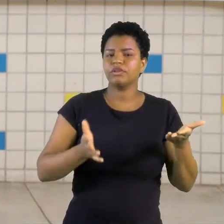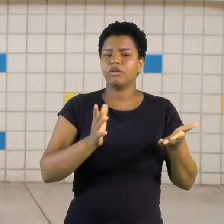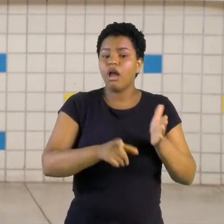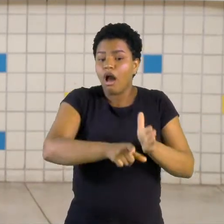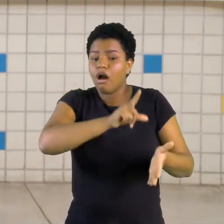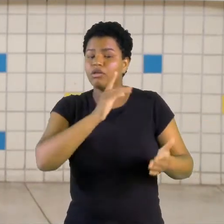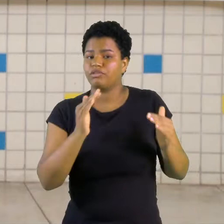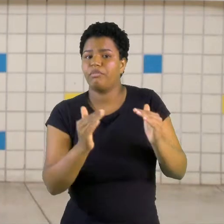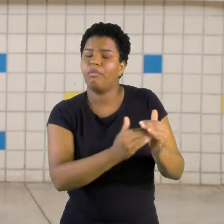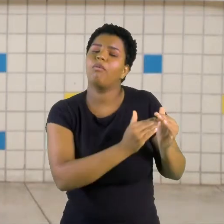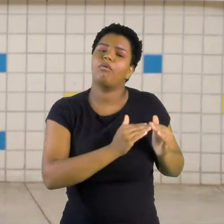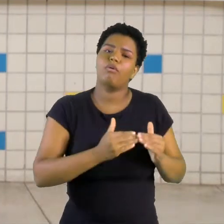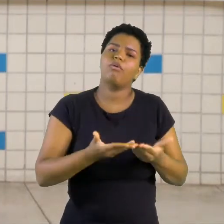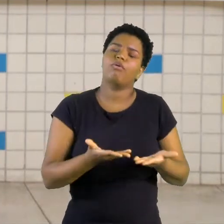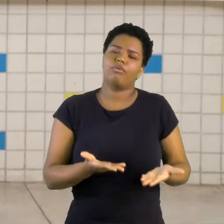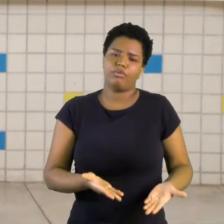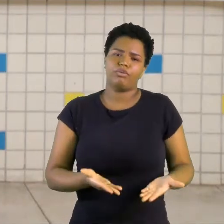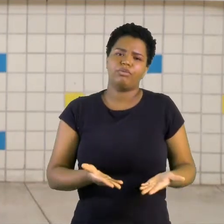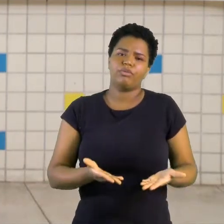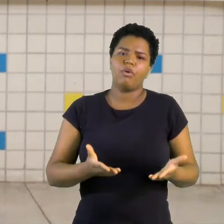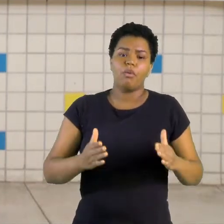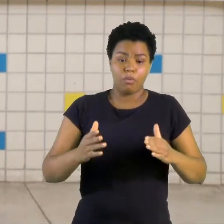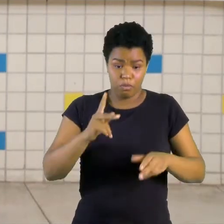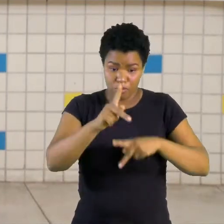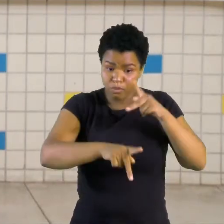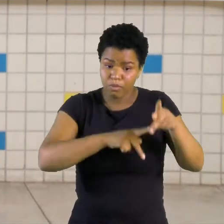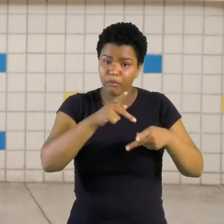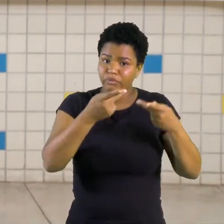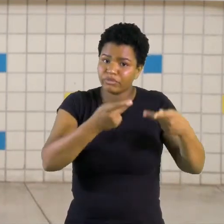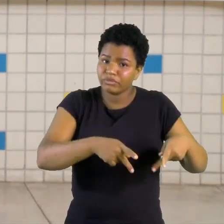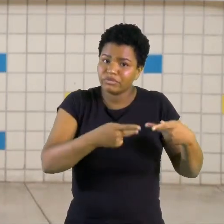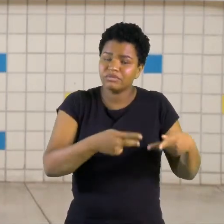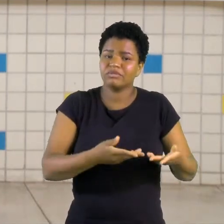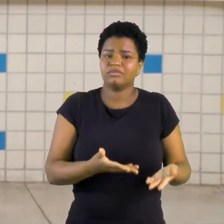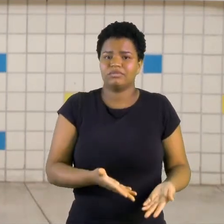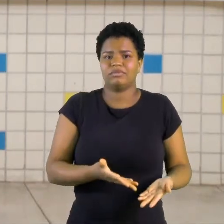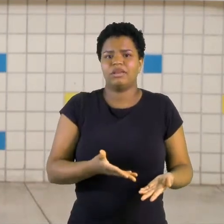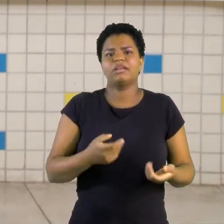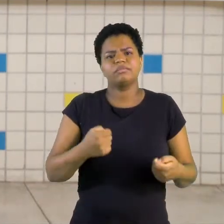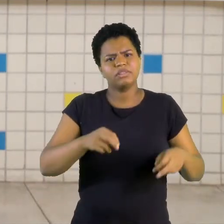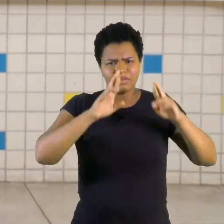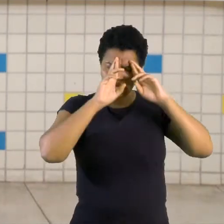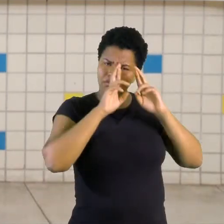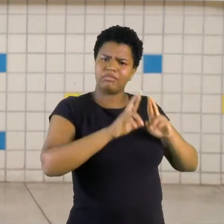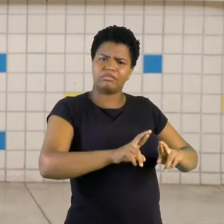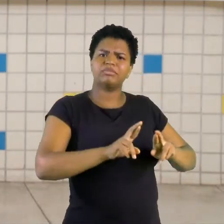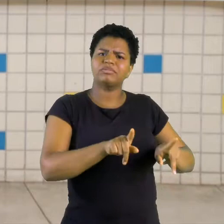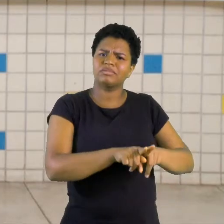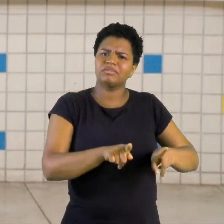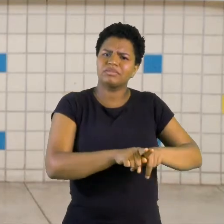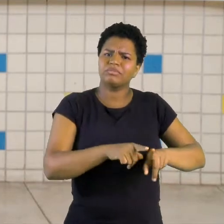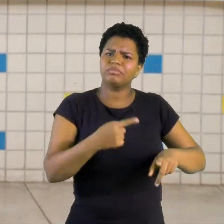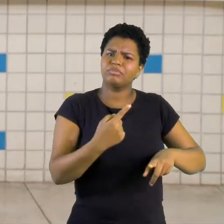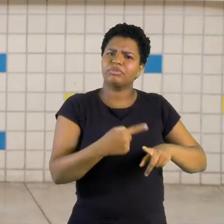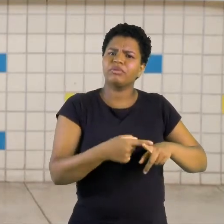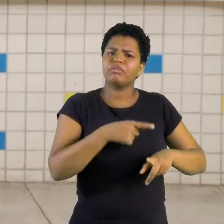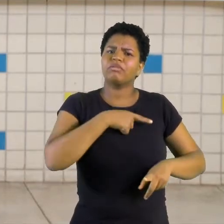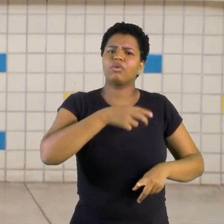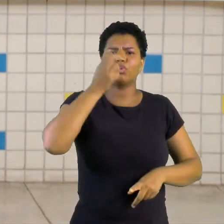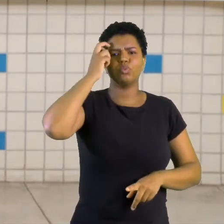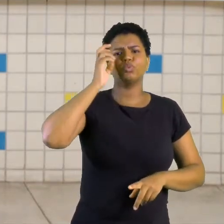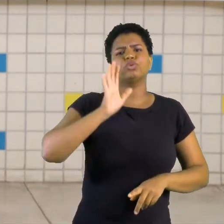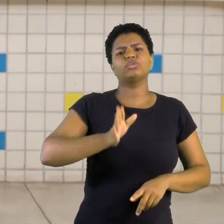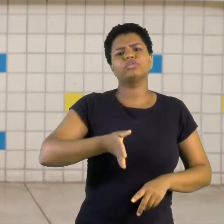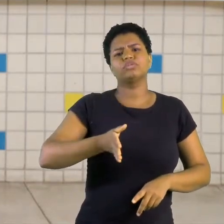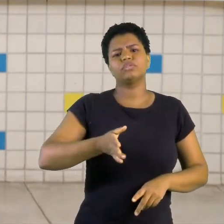nativos que foram conquistados. Pois os povos nativos que foram conquistados eram povos que devem ser respeitados, pois eles tinham uma cultura, né, eles